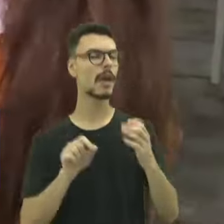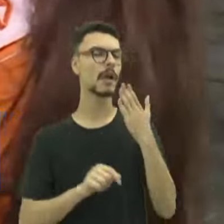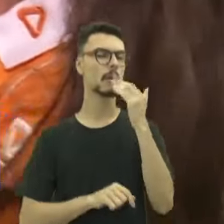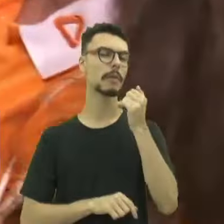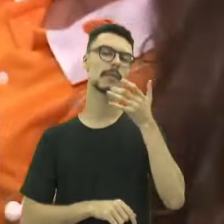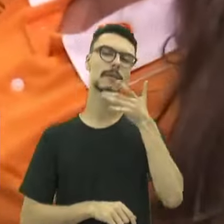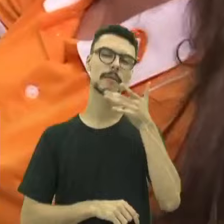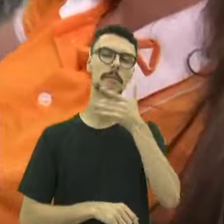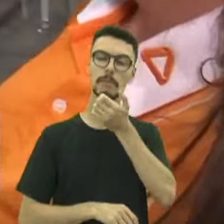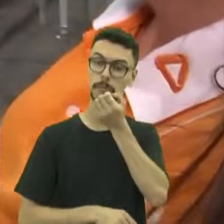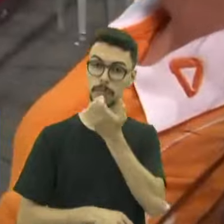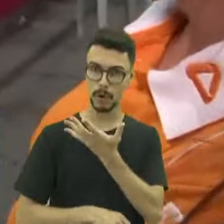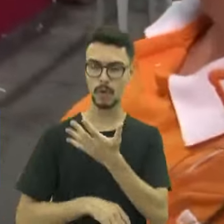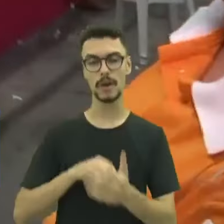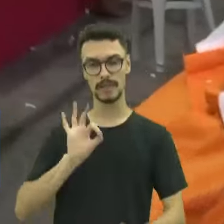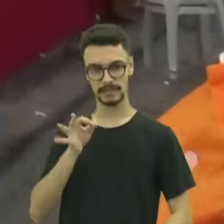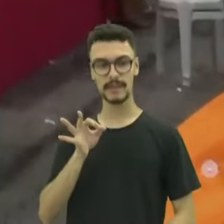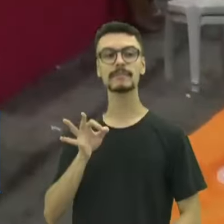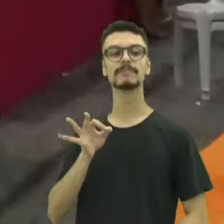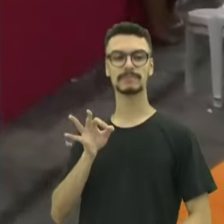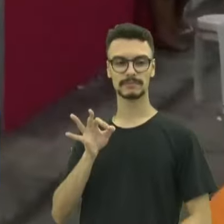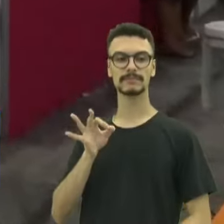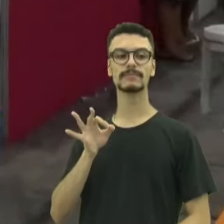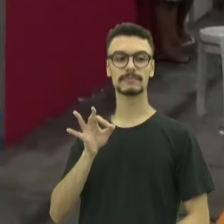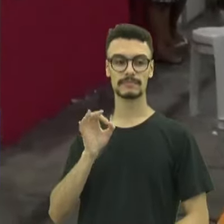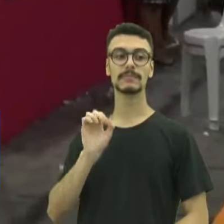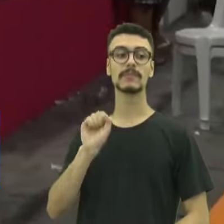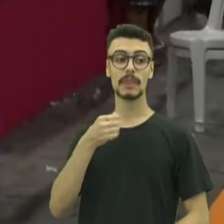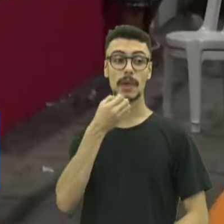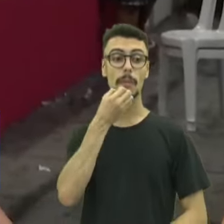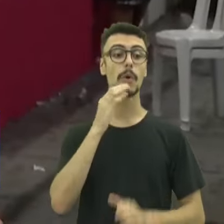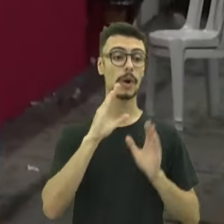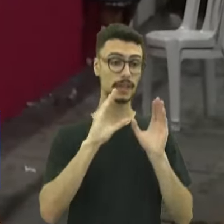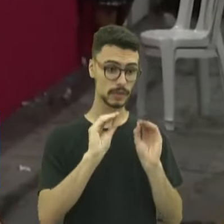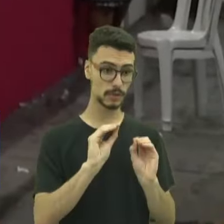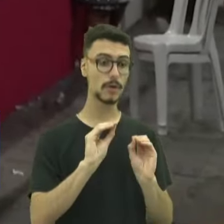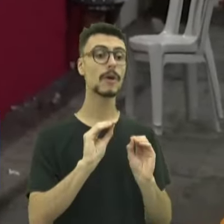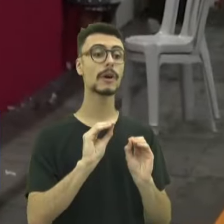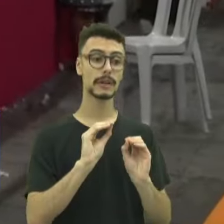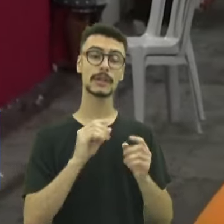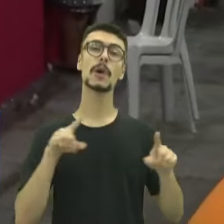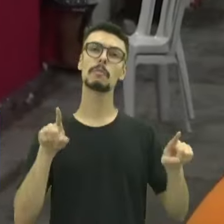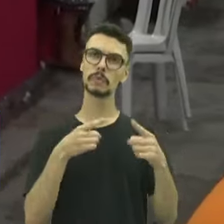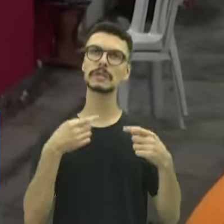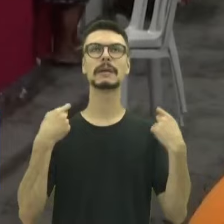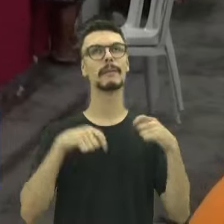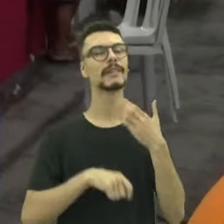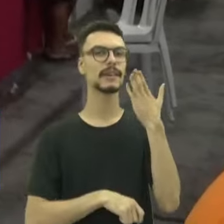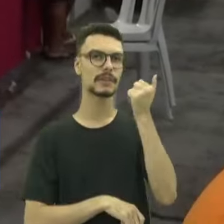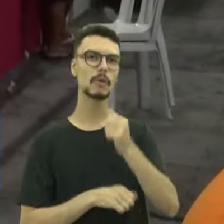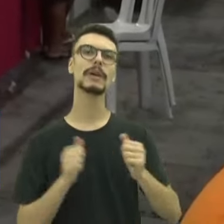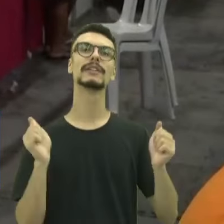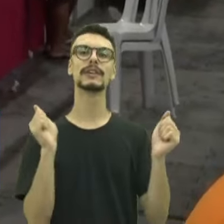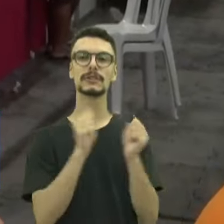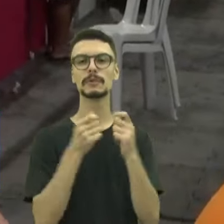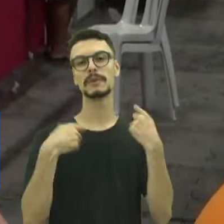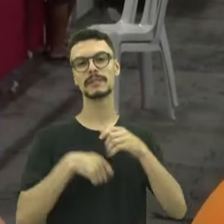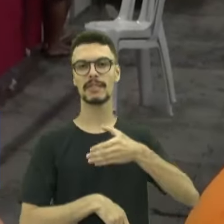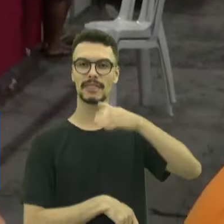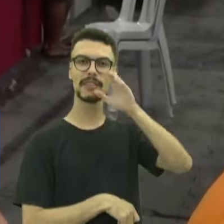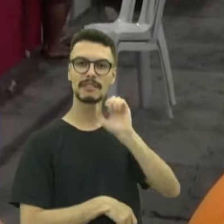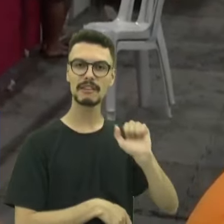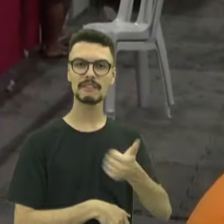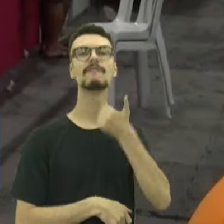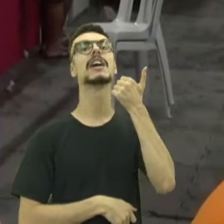boa. Isso, exatamente, Bruna. Você está falando, em primeiro lugar, boa noite, você vai ter música, tem que ter comida. Se tem comida, tem que ter a cerveja, o chope